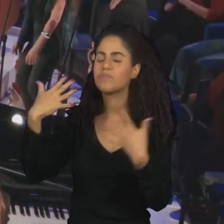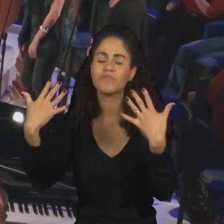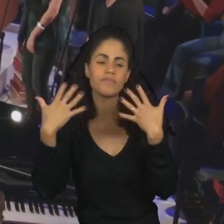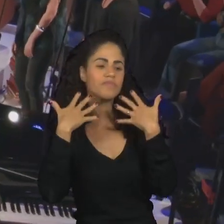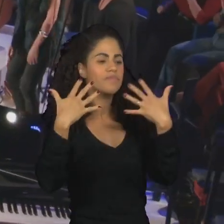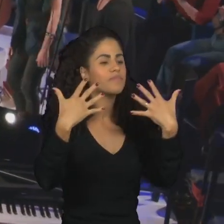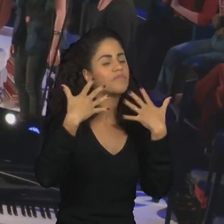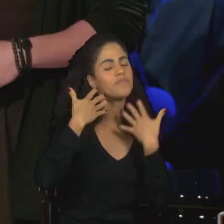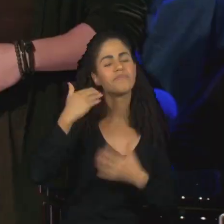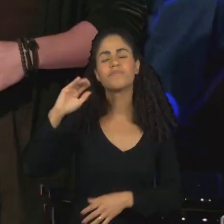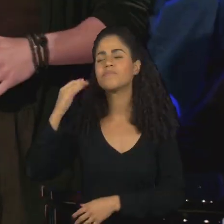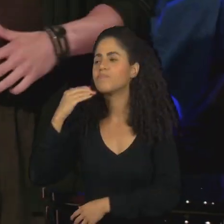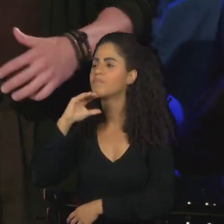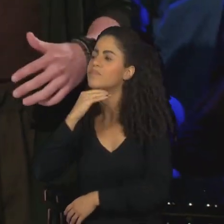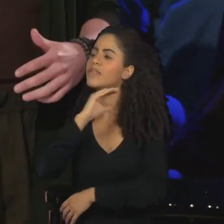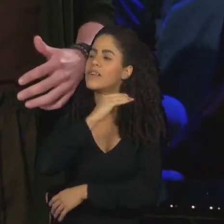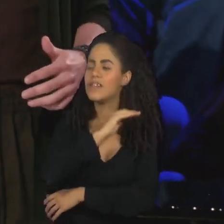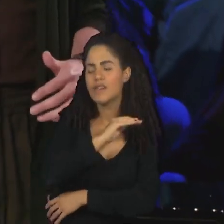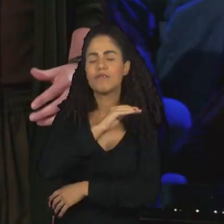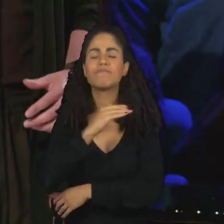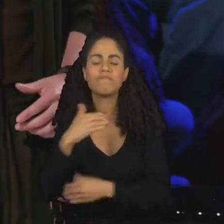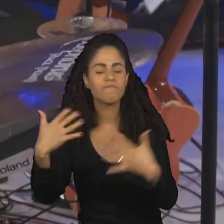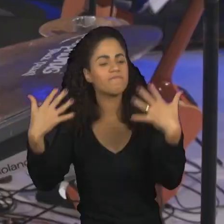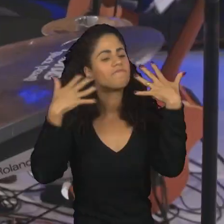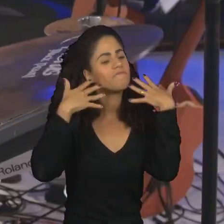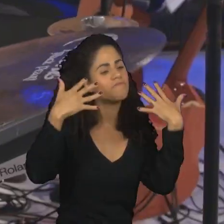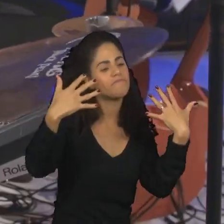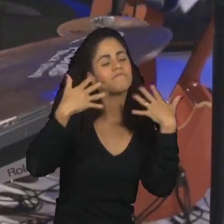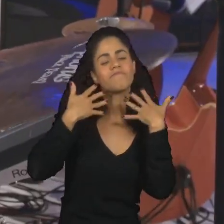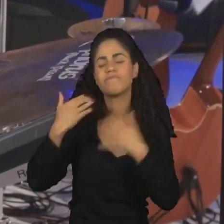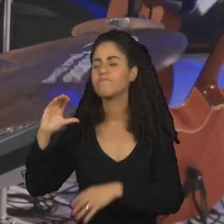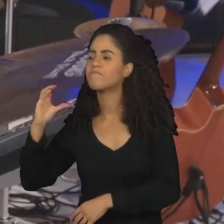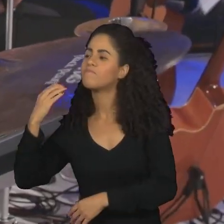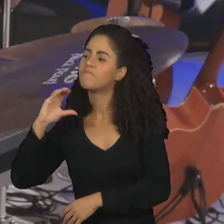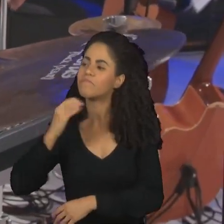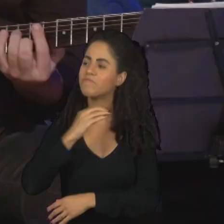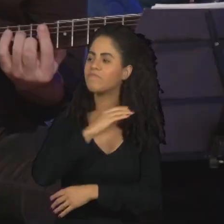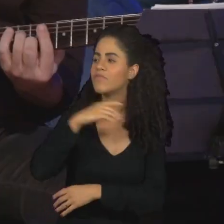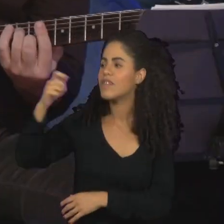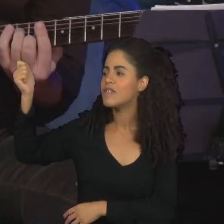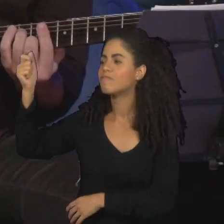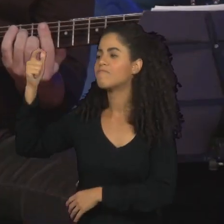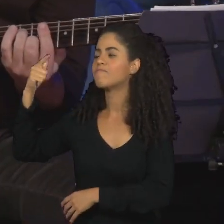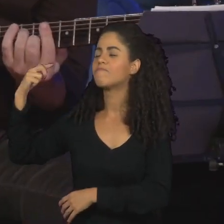porque não, porque não, porque